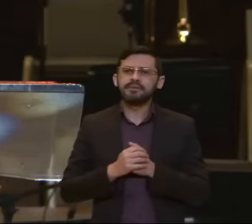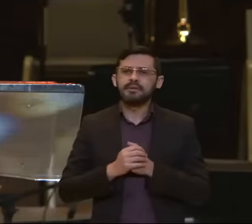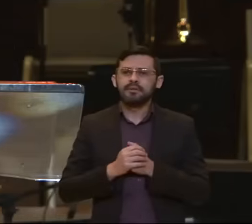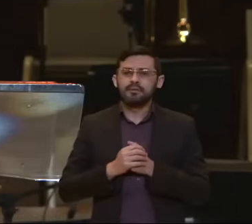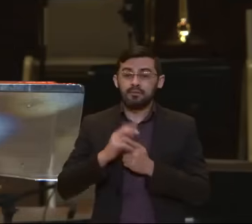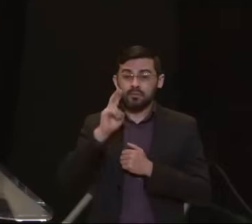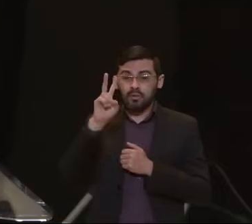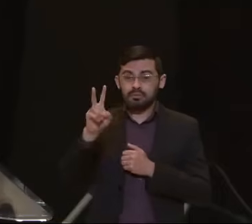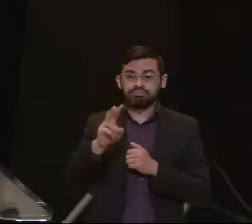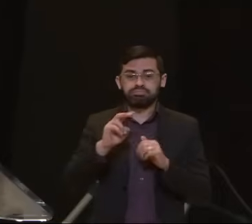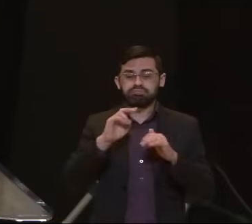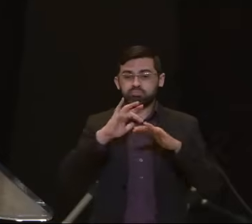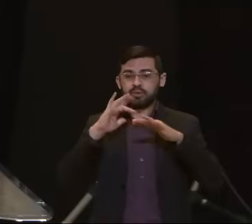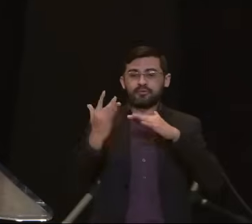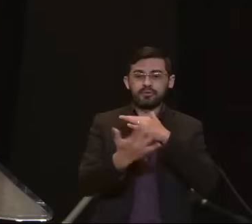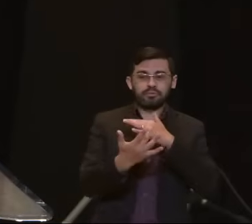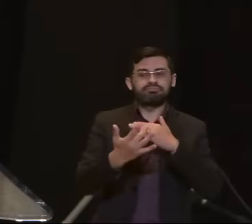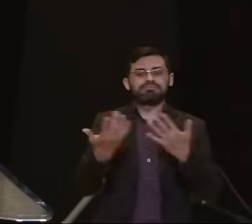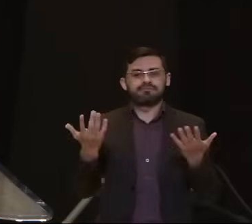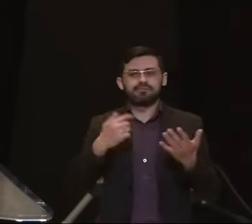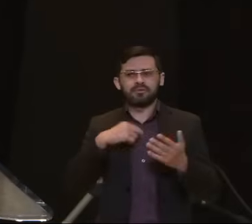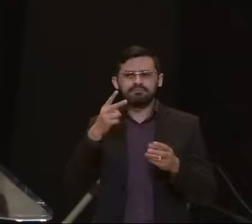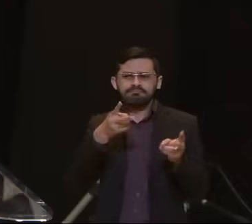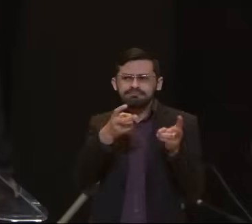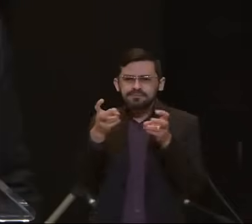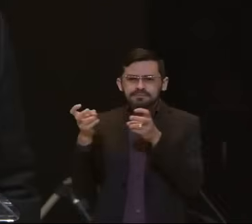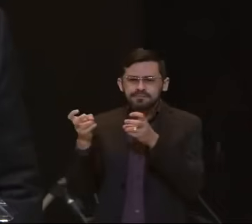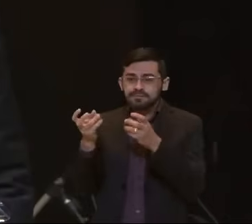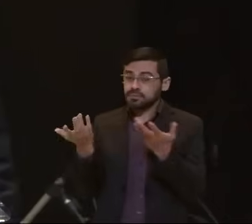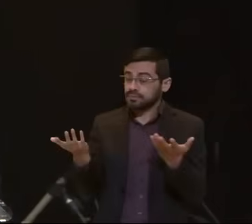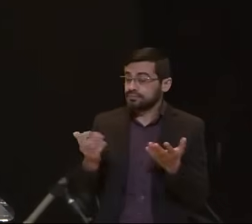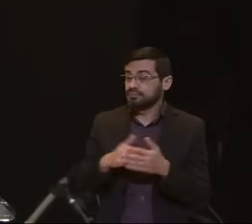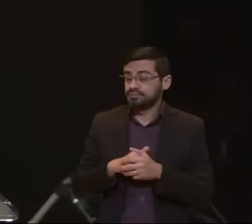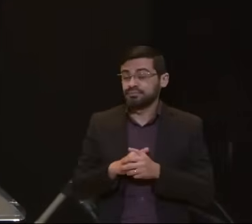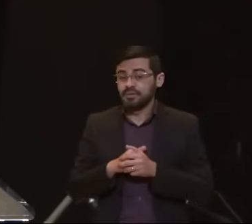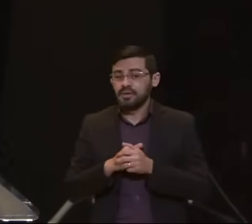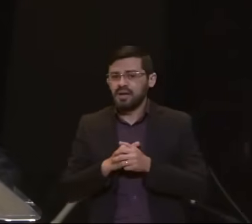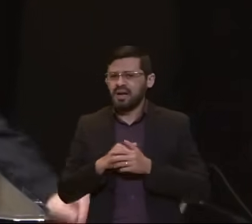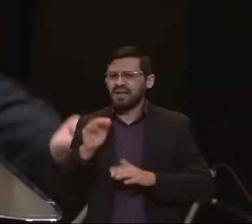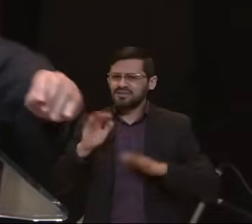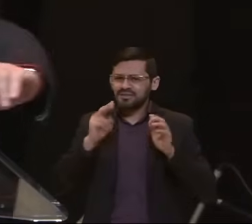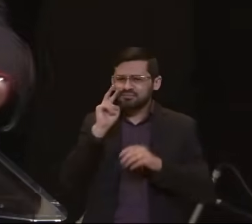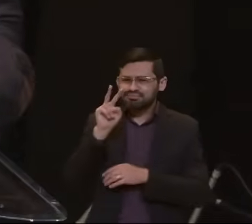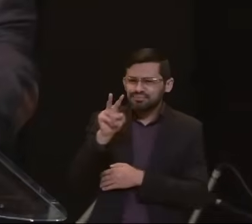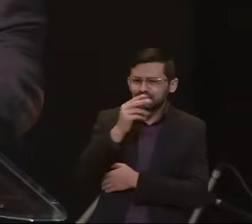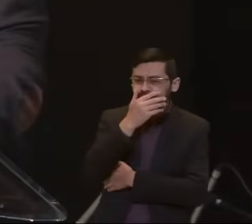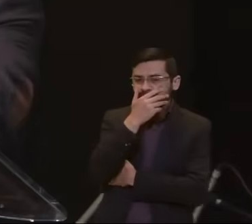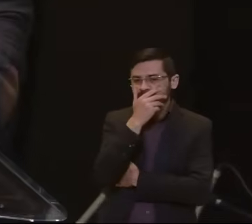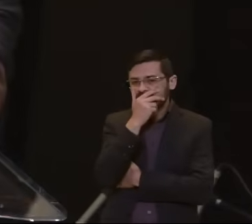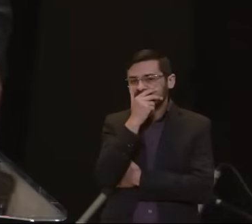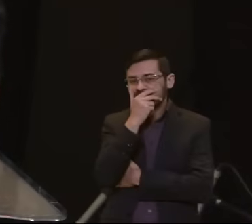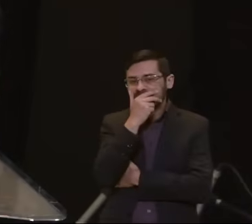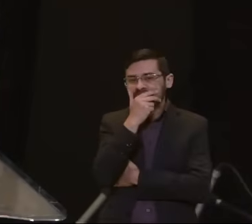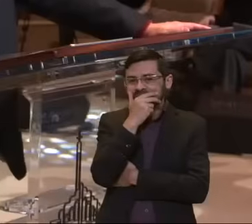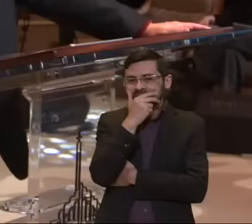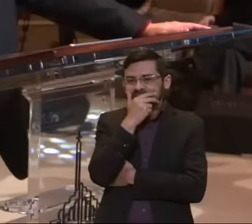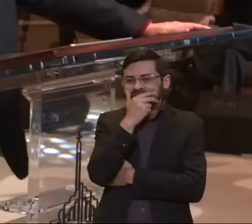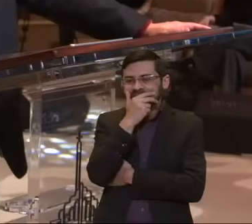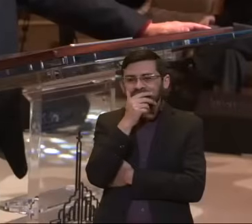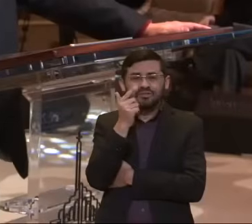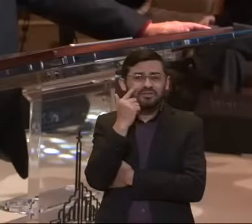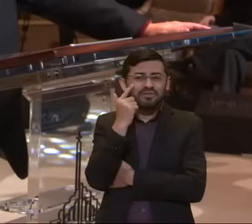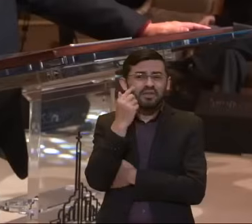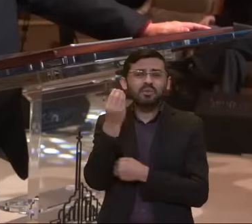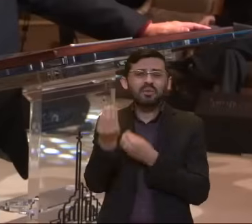mídias sociais, agora eu vou falar aqui, né, baixinho, né? Eu olho para as mídias sociais e fico vendo